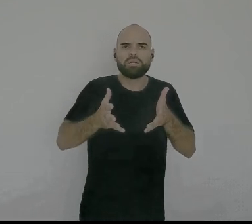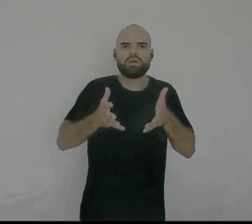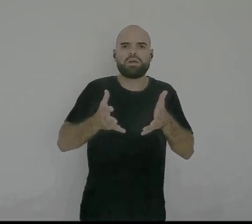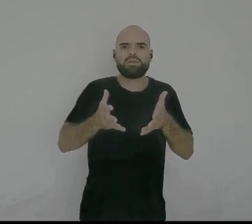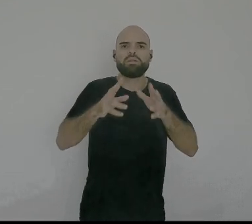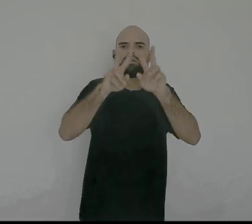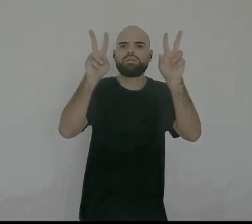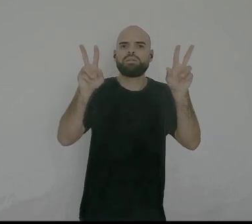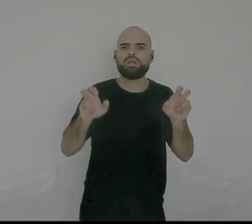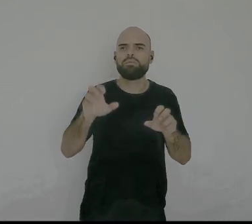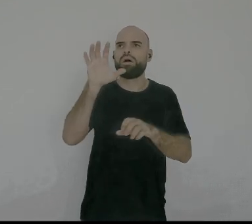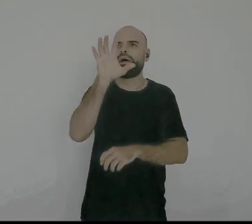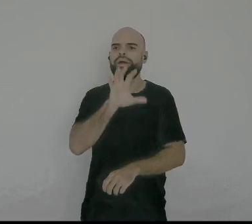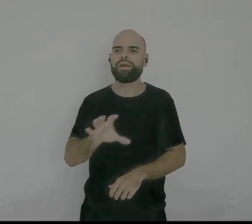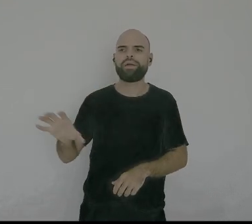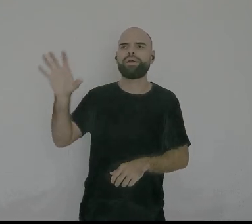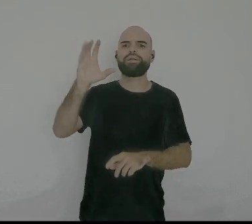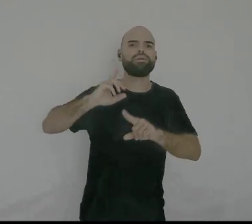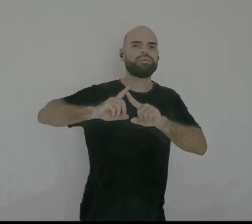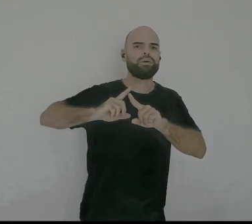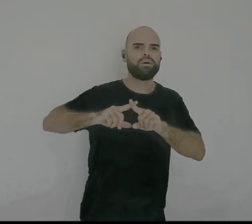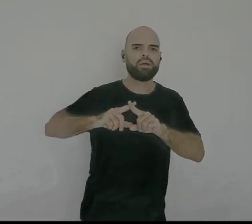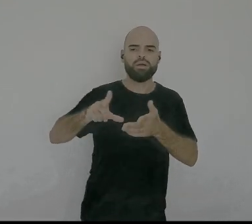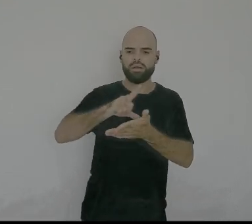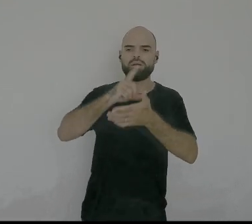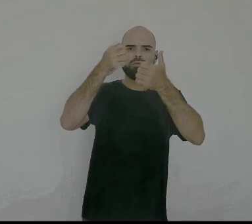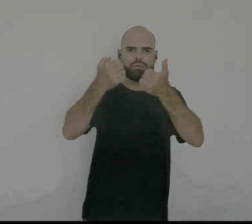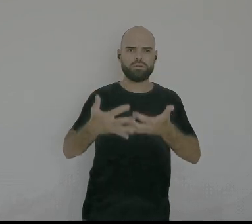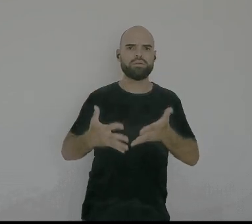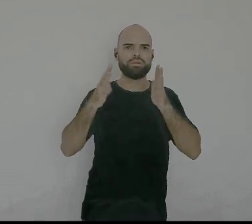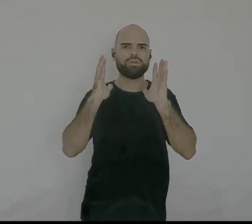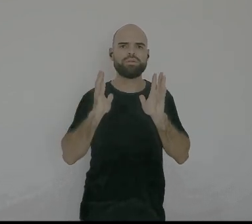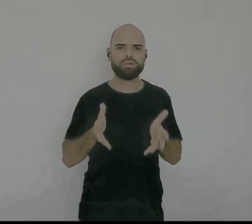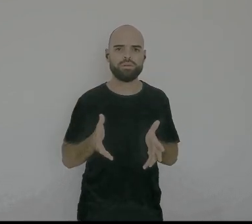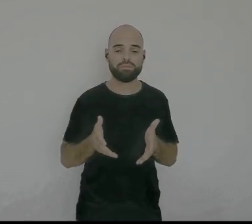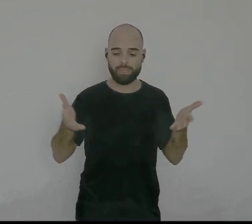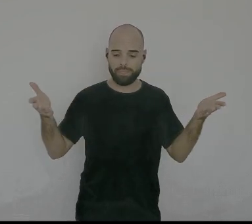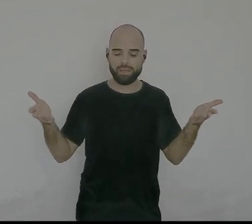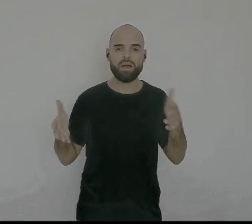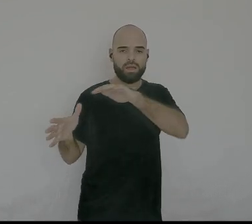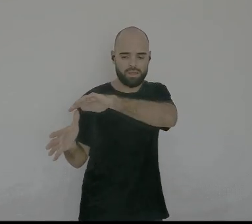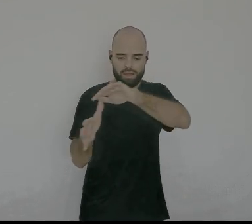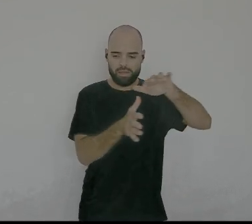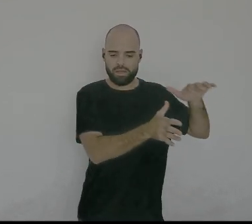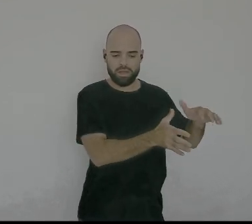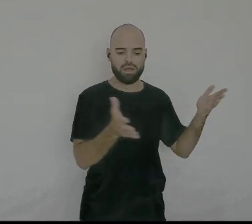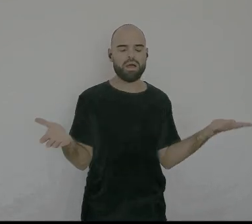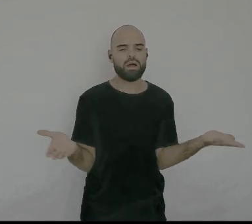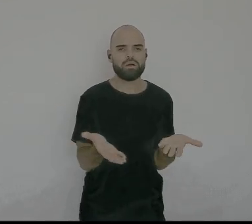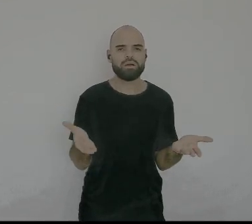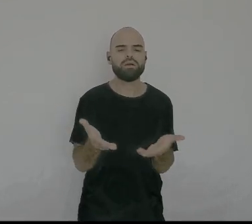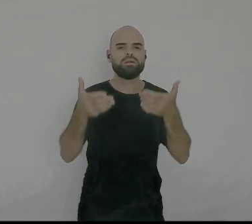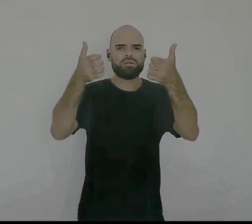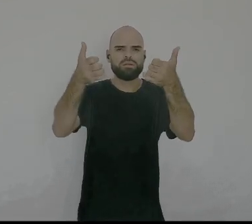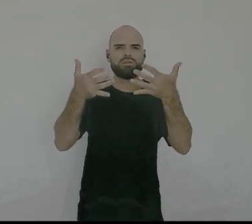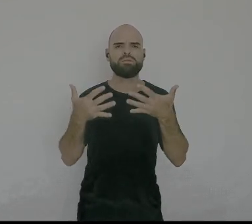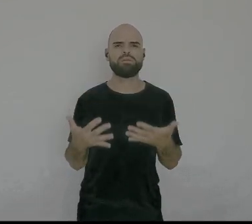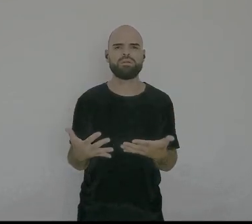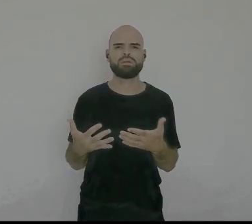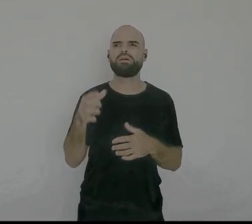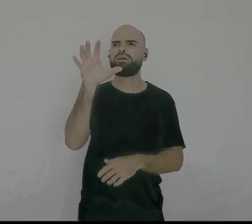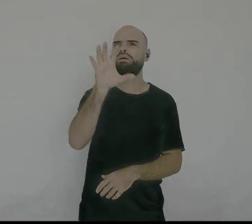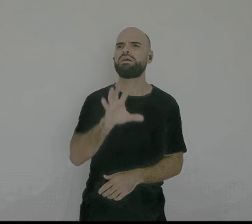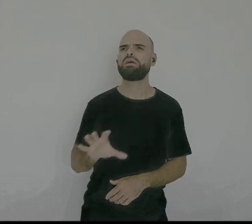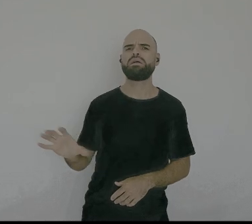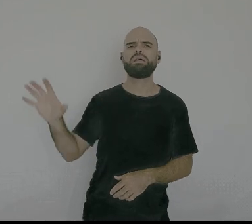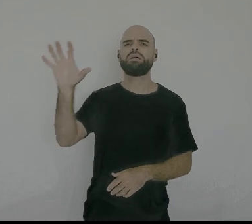Então, esse é por que rede. Né? Agora, o que é rede? E aqui, então, nós vamos defini-la a partir